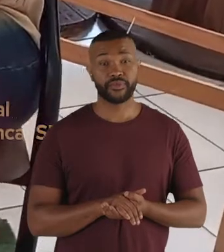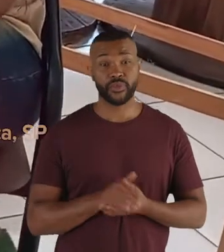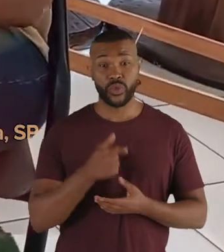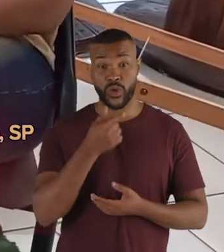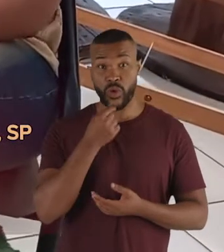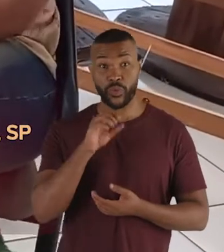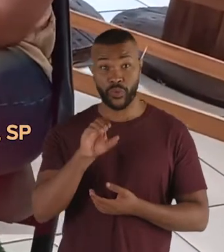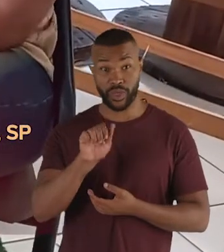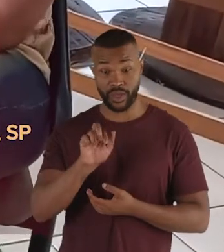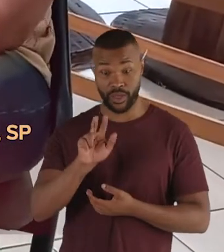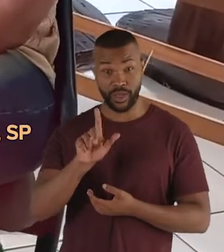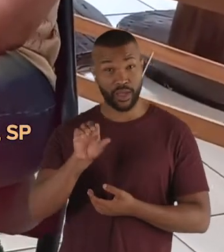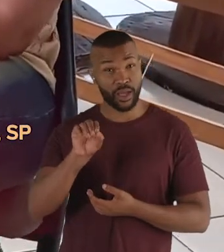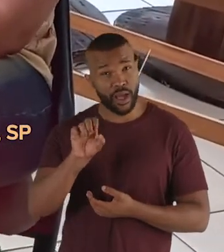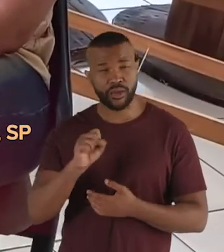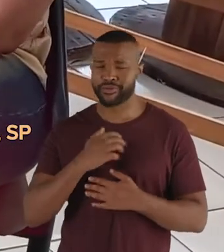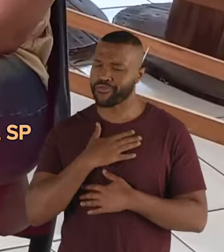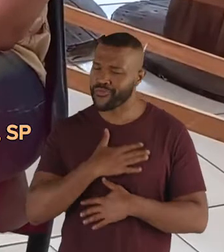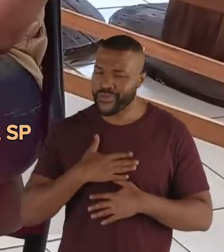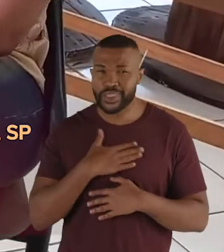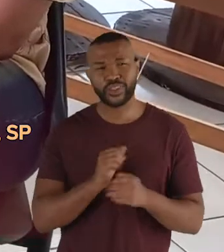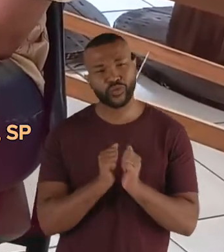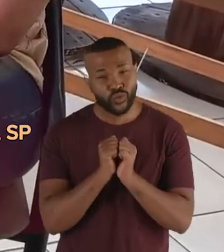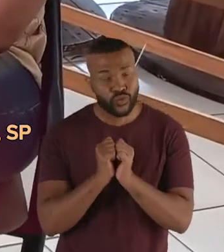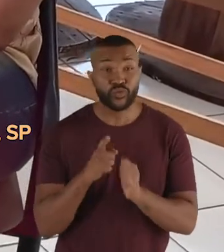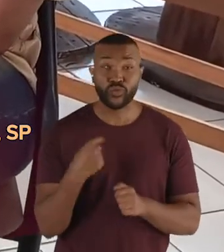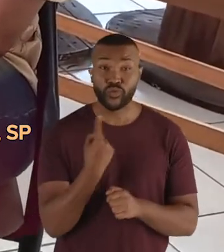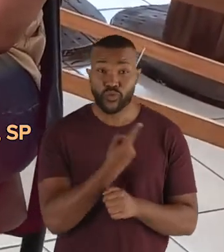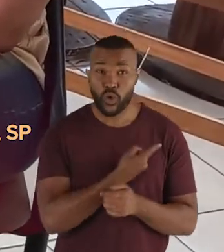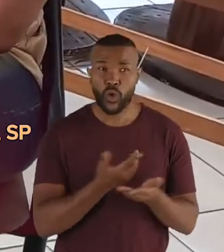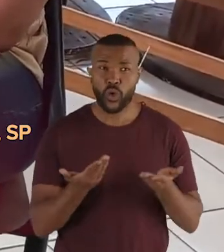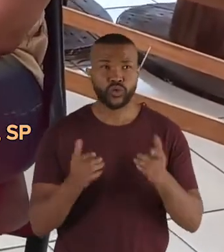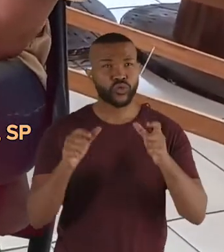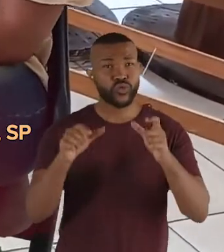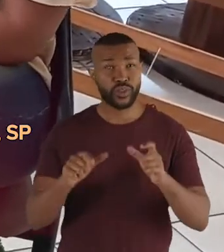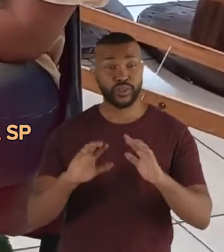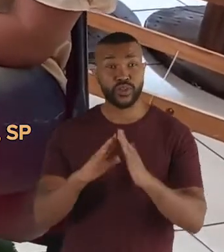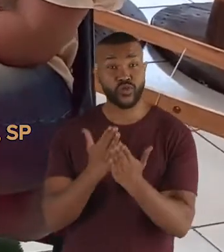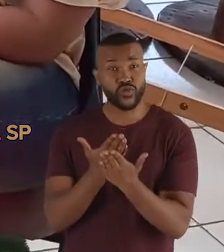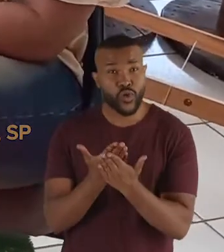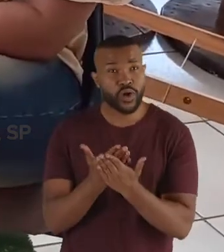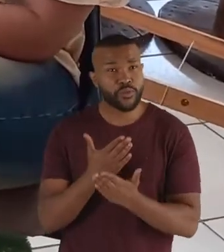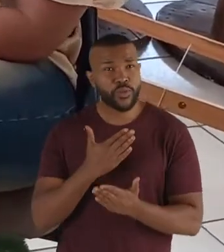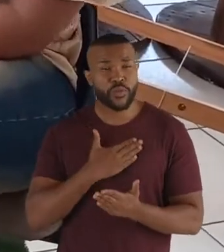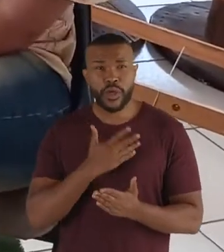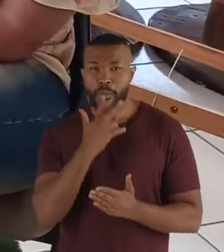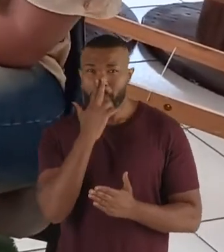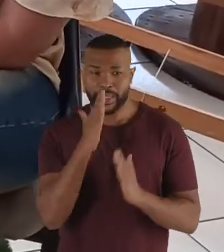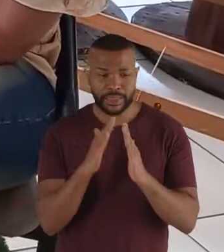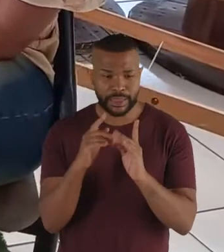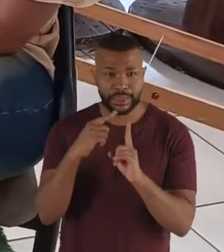Senhor Carlos de Assunção, é um prazer tê-lo aqui conosco nesse nosso ambiente escolar, que para mim é um